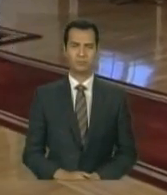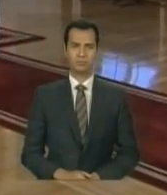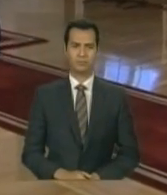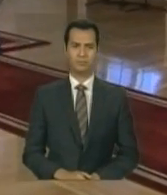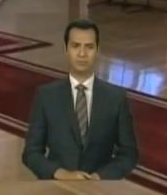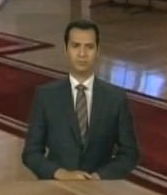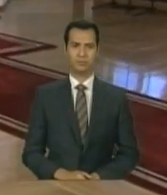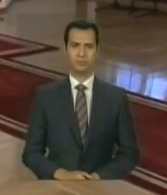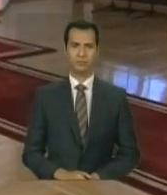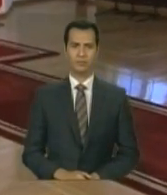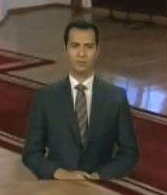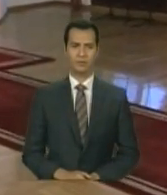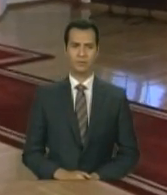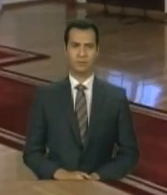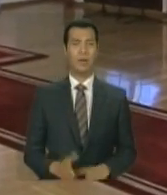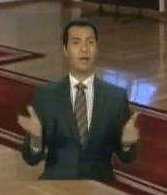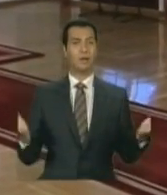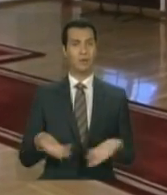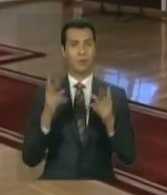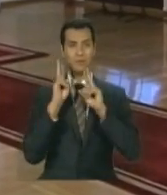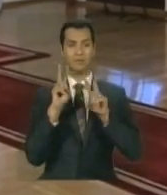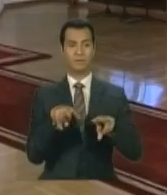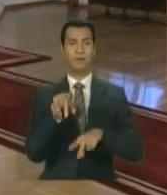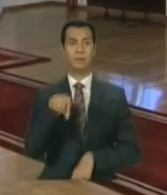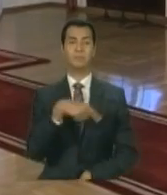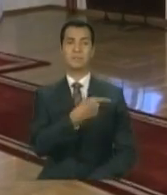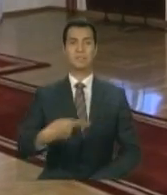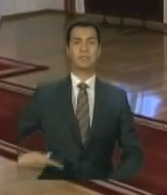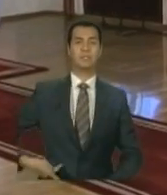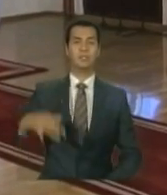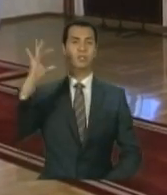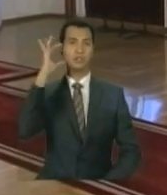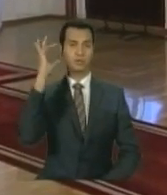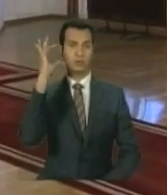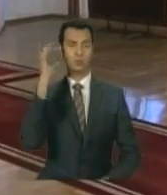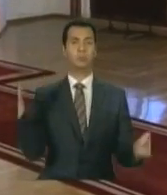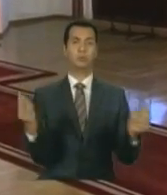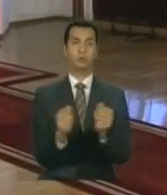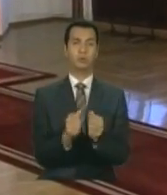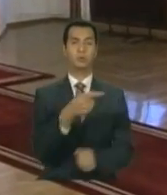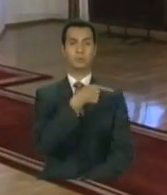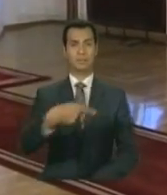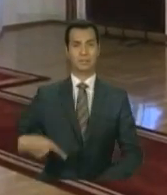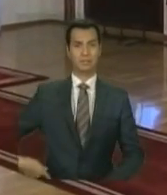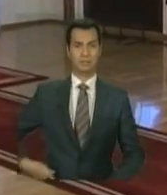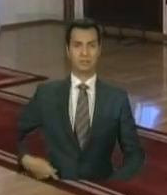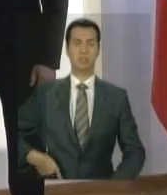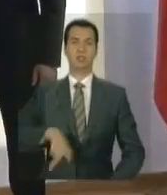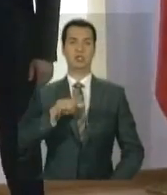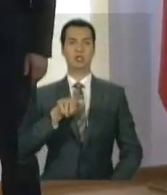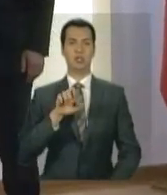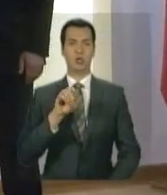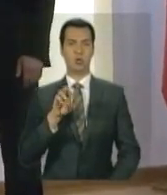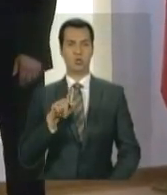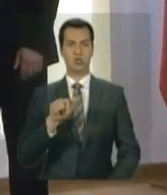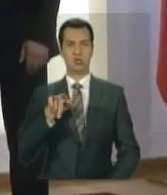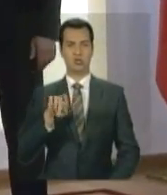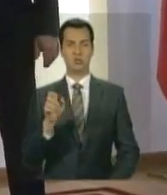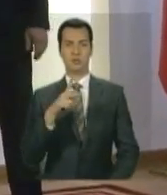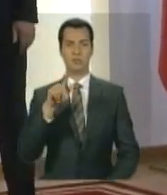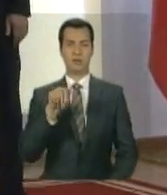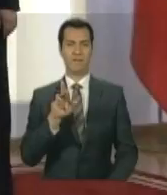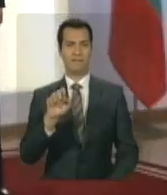Bom, neste momento você vê aí imagens da presidenta Dilma Rousseff e do presidente da República da Bulgária,